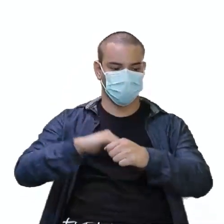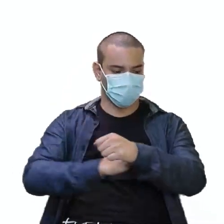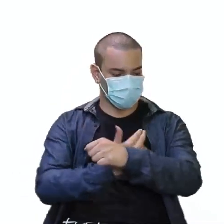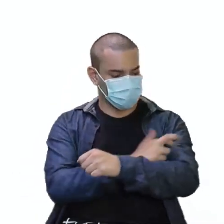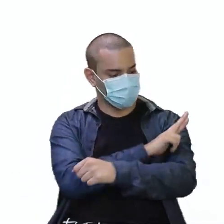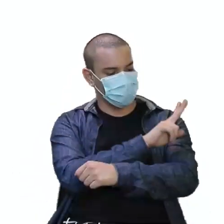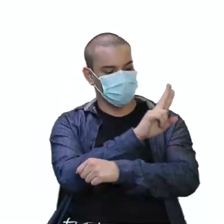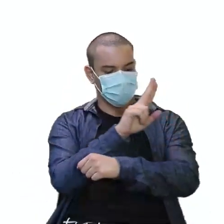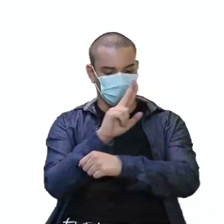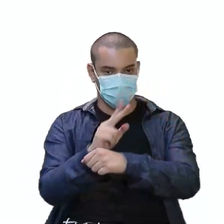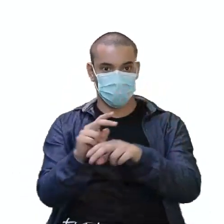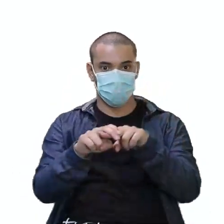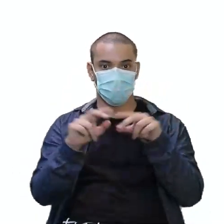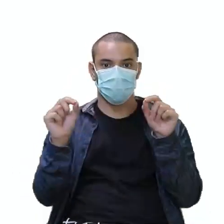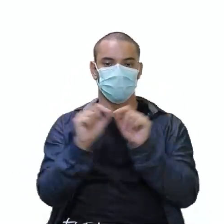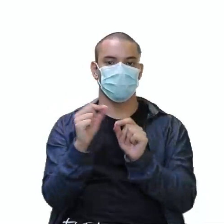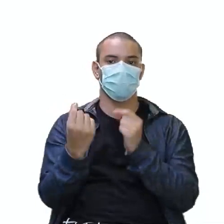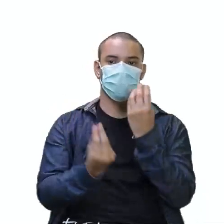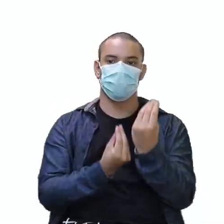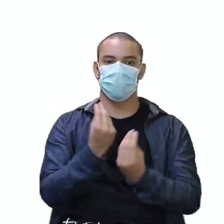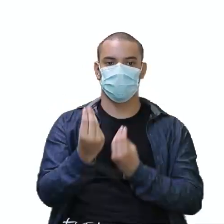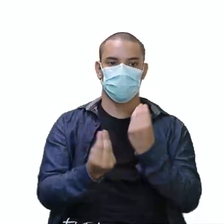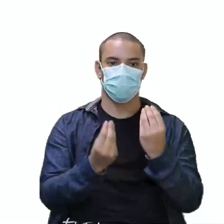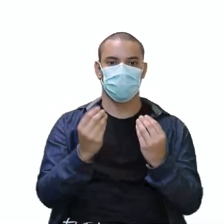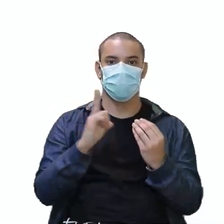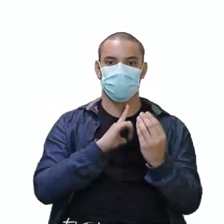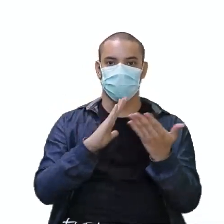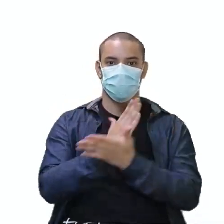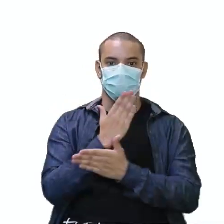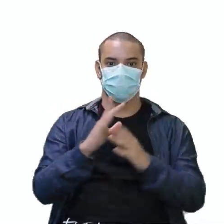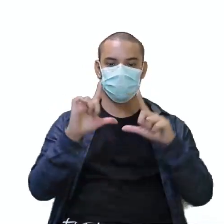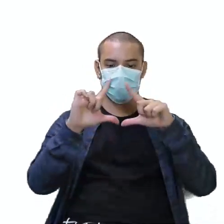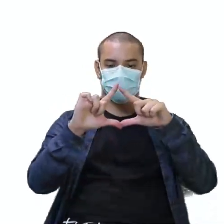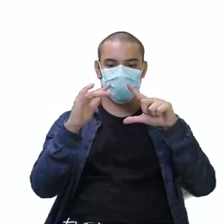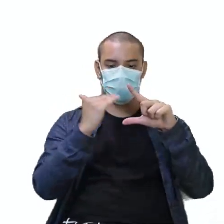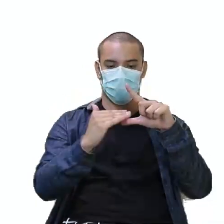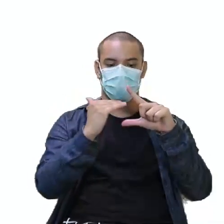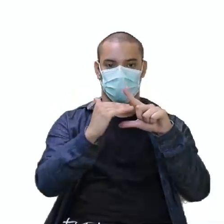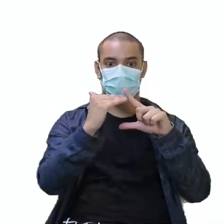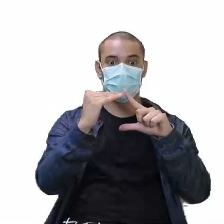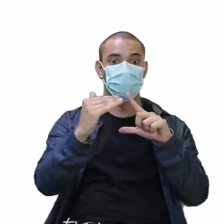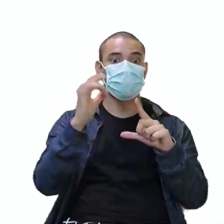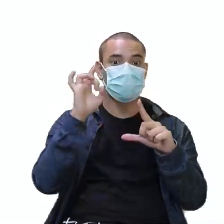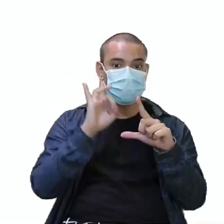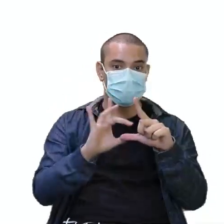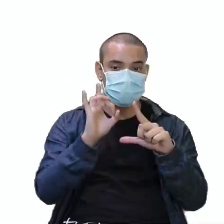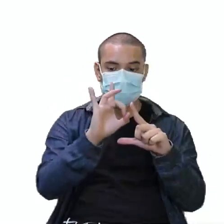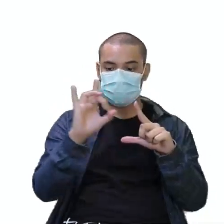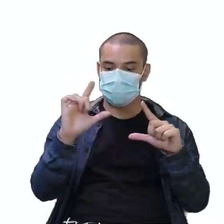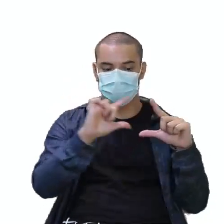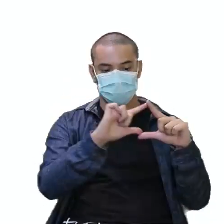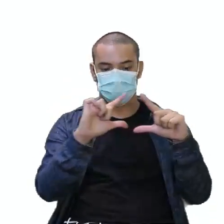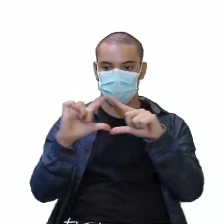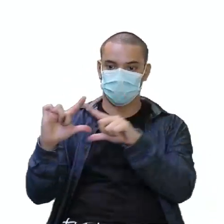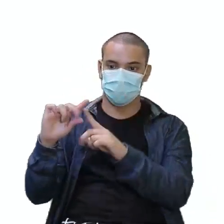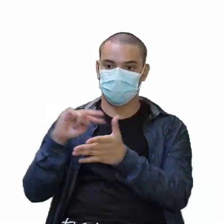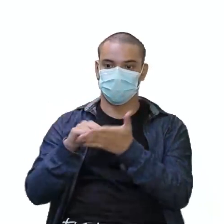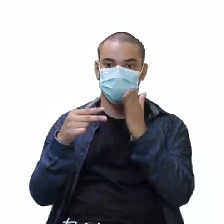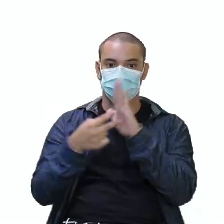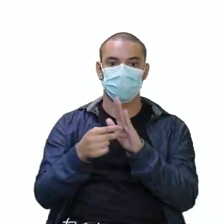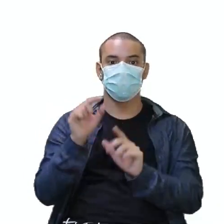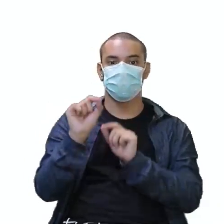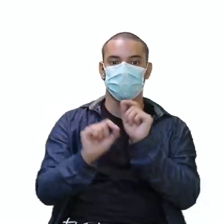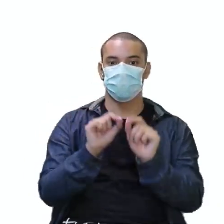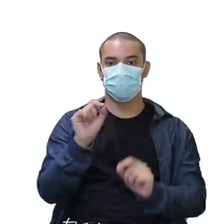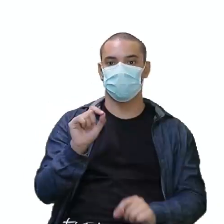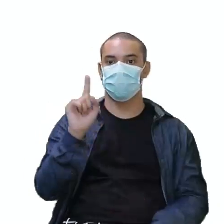São representações feitas por meio de retângulos sobrepostos, onde em cada um significa um nível